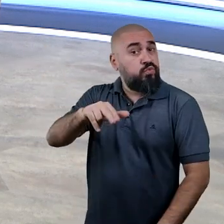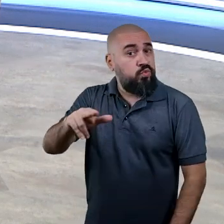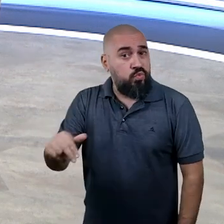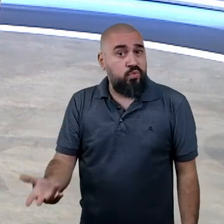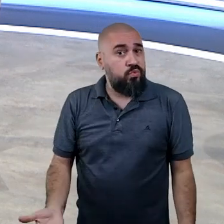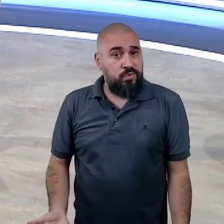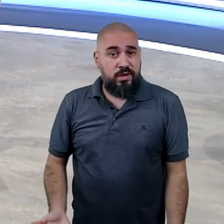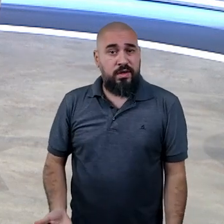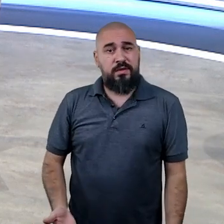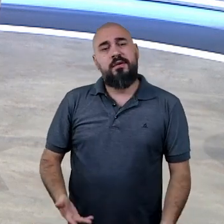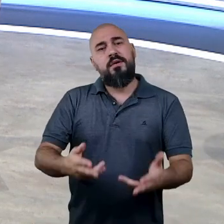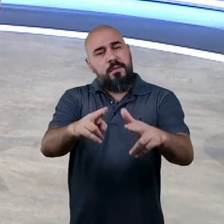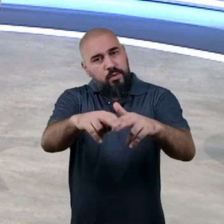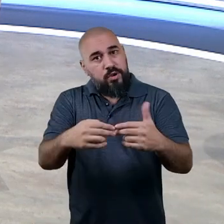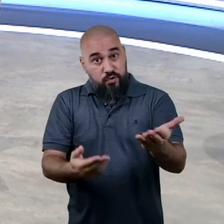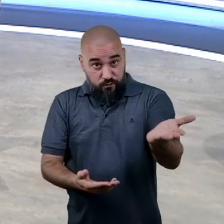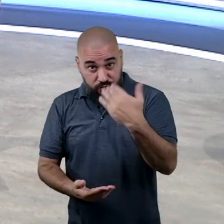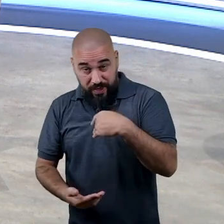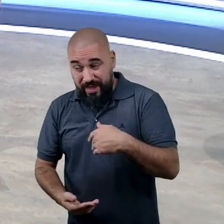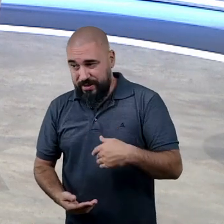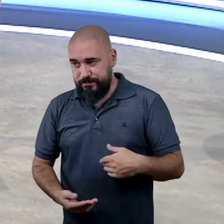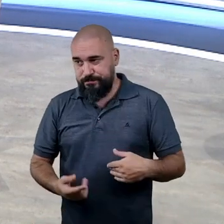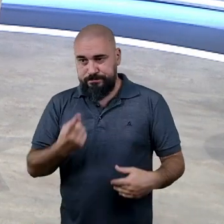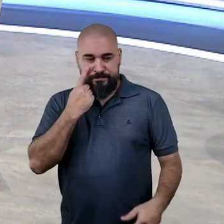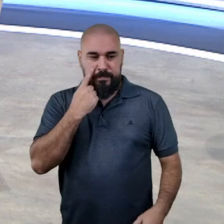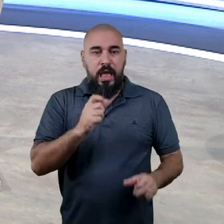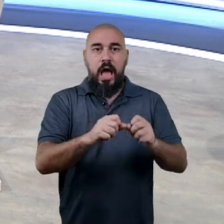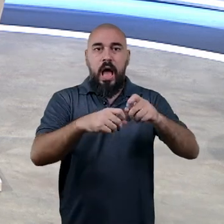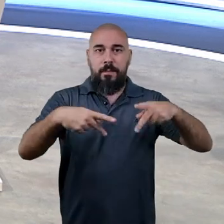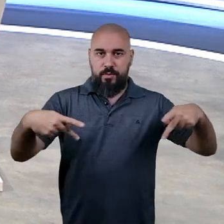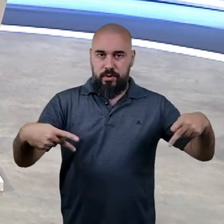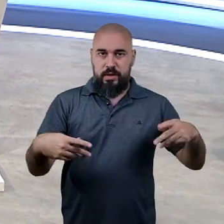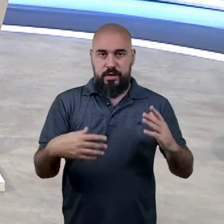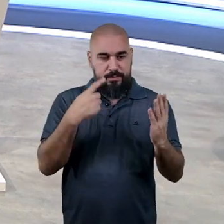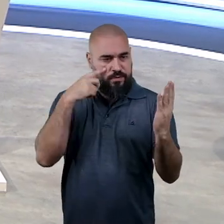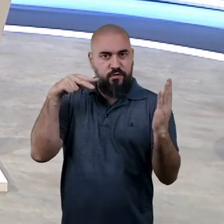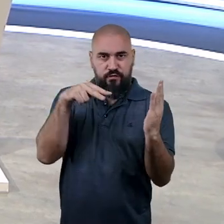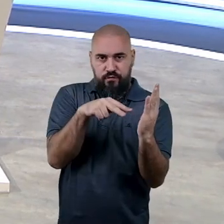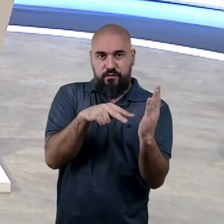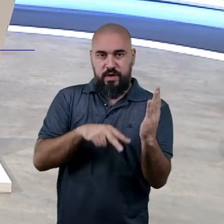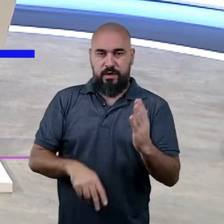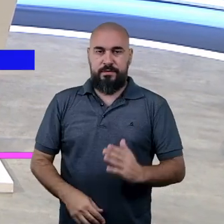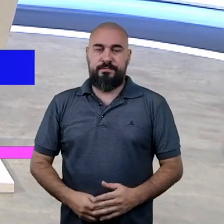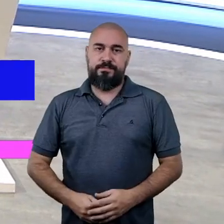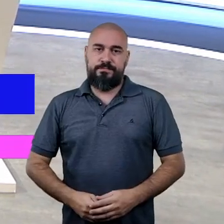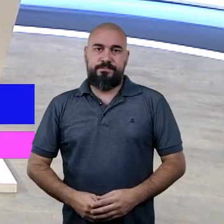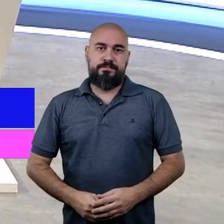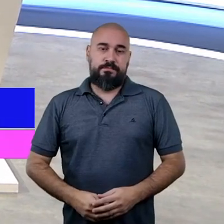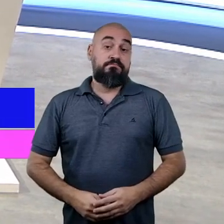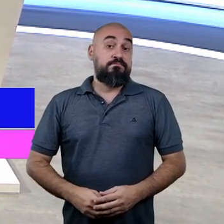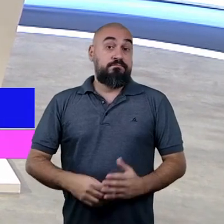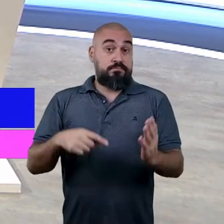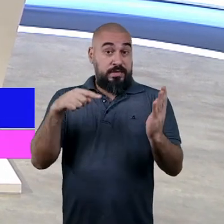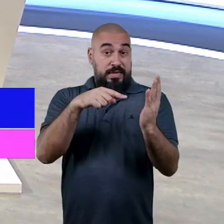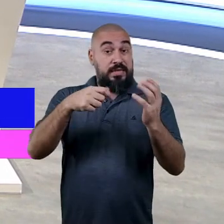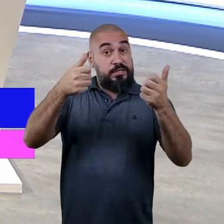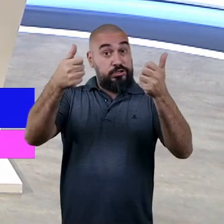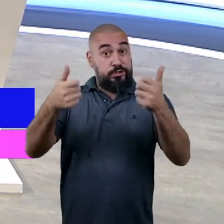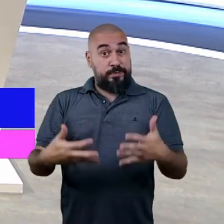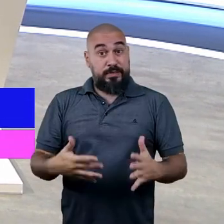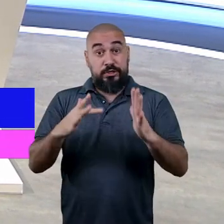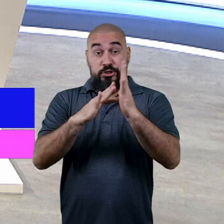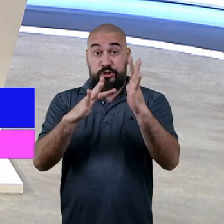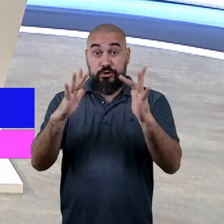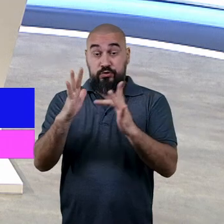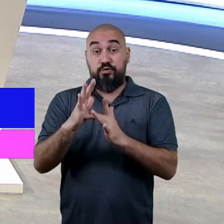Por isso, venha comigo até o livro do Apocalipse, onde nós encontramos Jesus